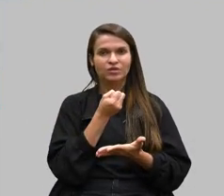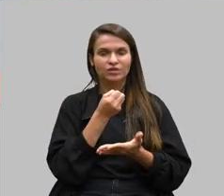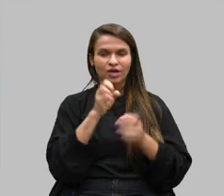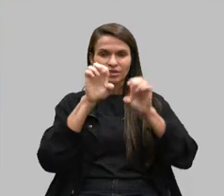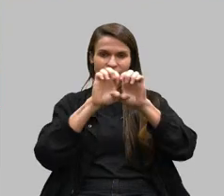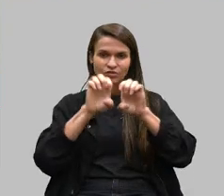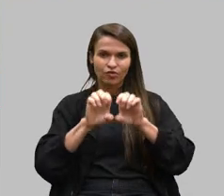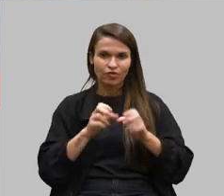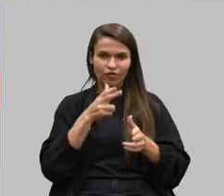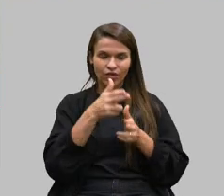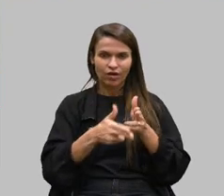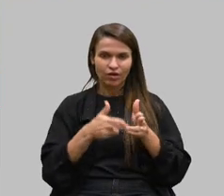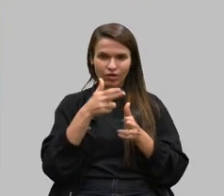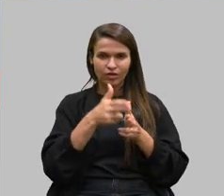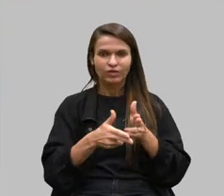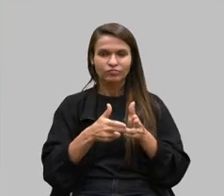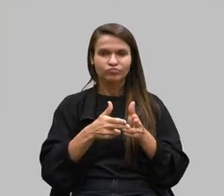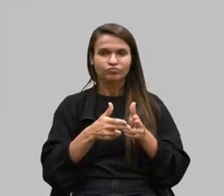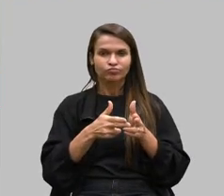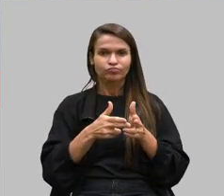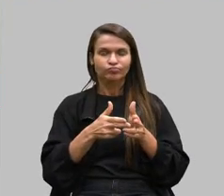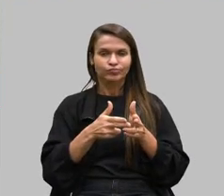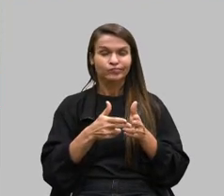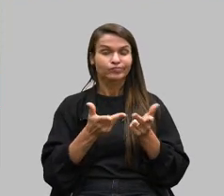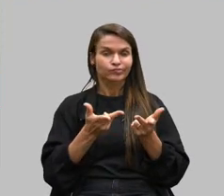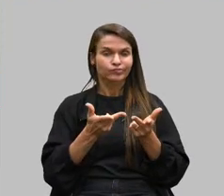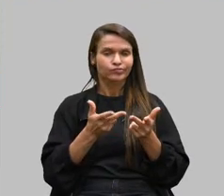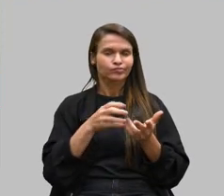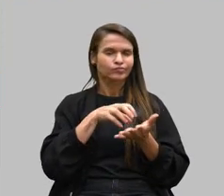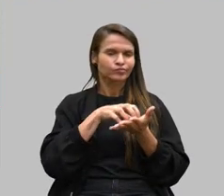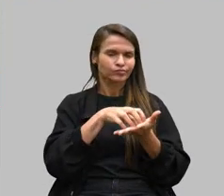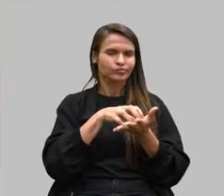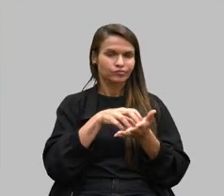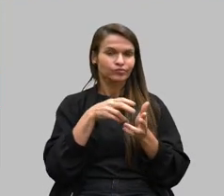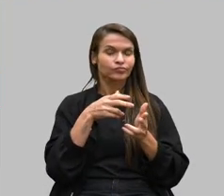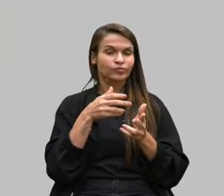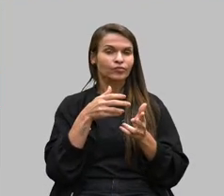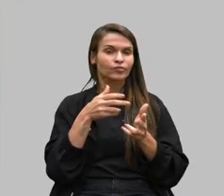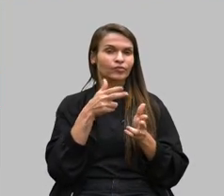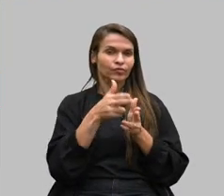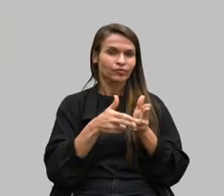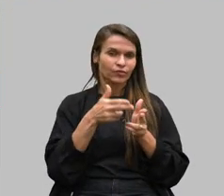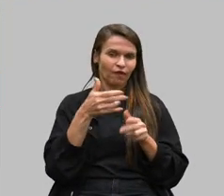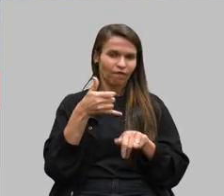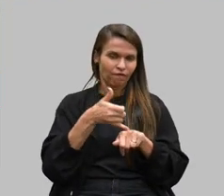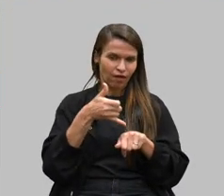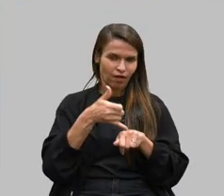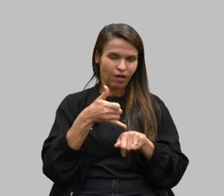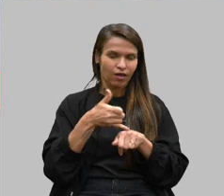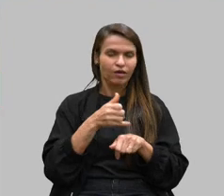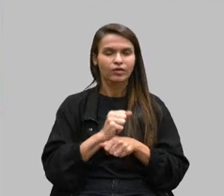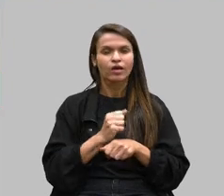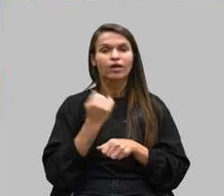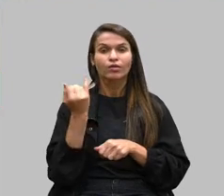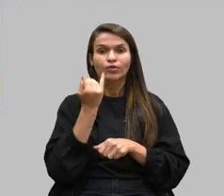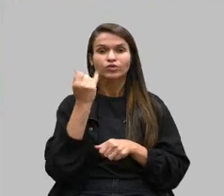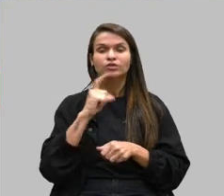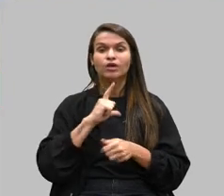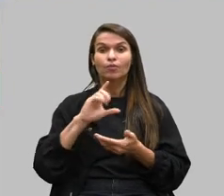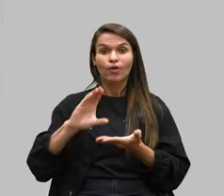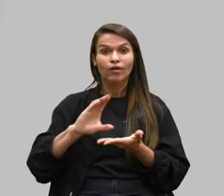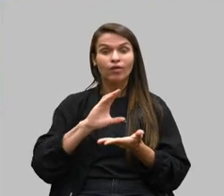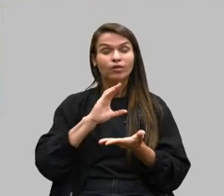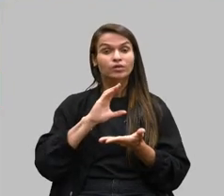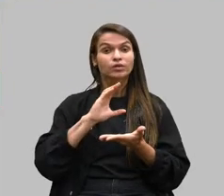Ferroviária linhas férreas então é importante que nós tenhamos recursos e